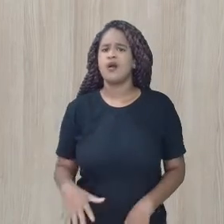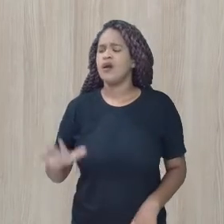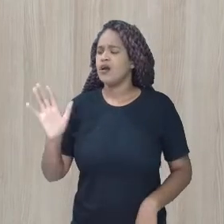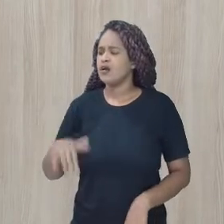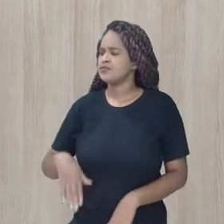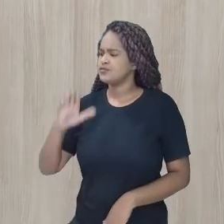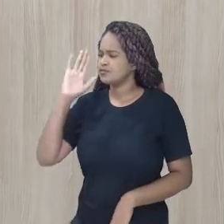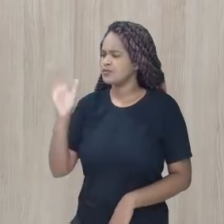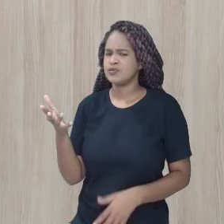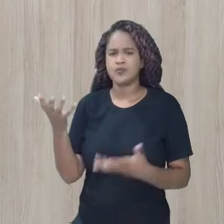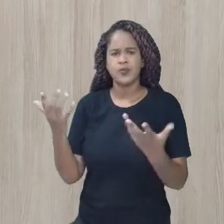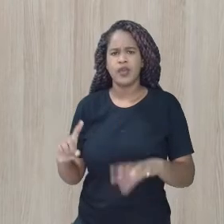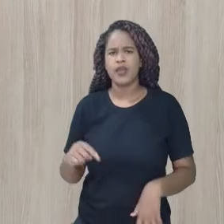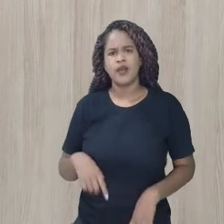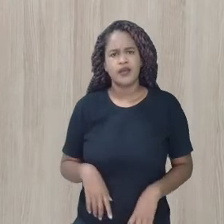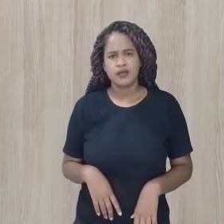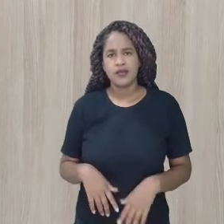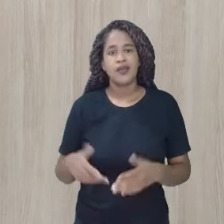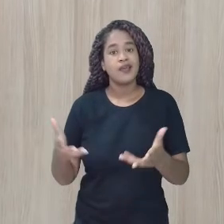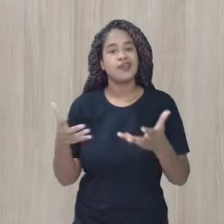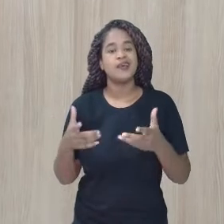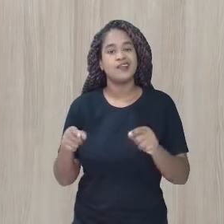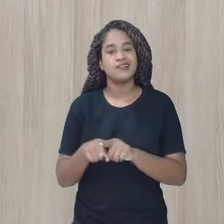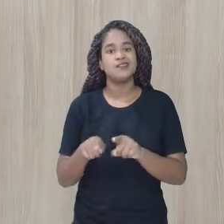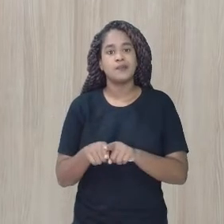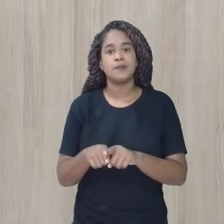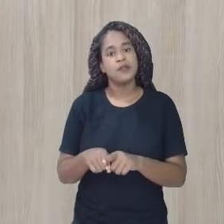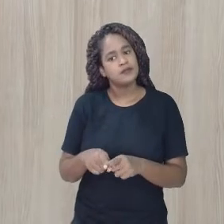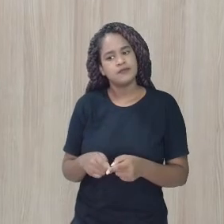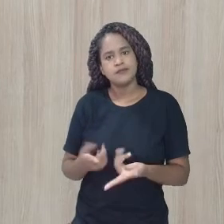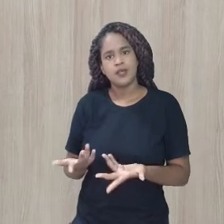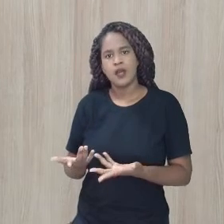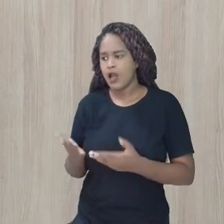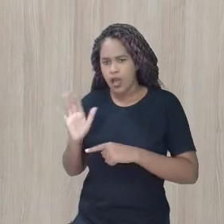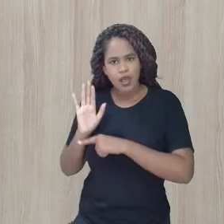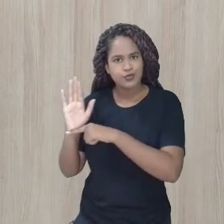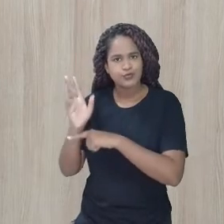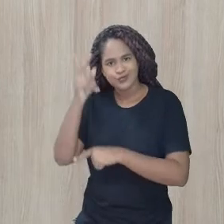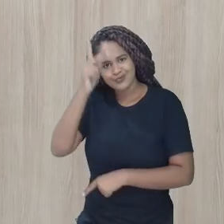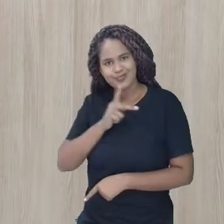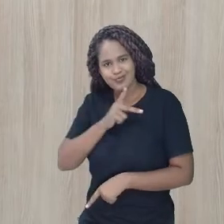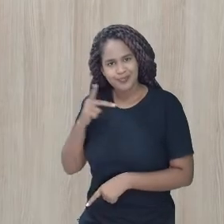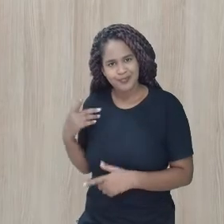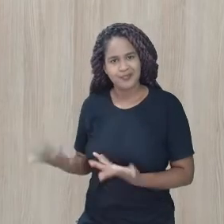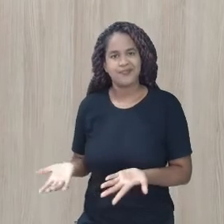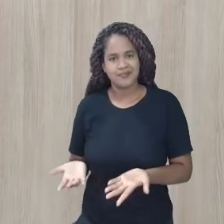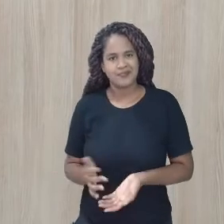e quer até, não é? Fazer um certo favor para o